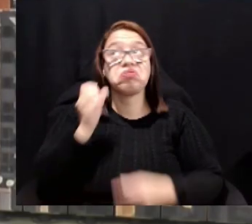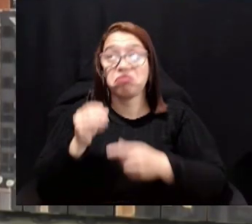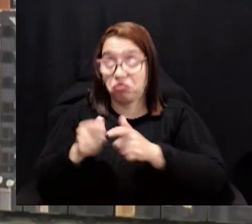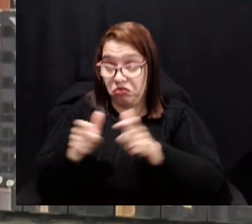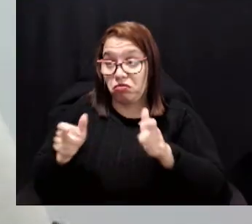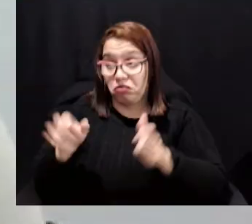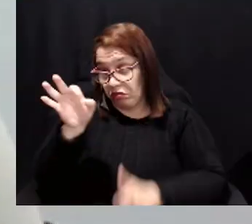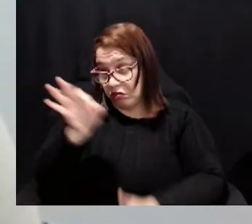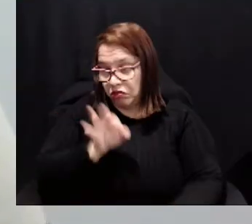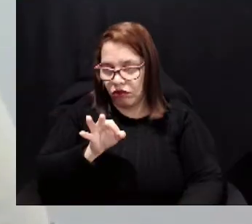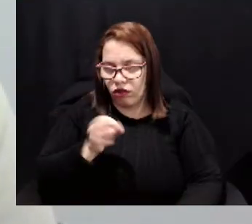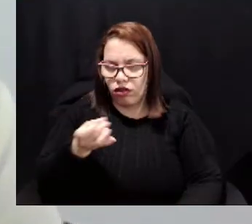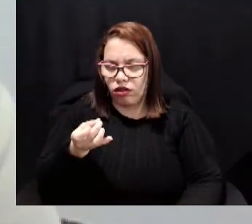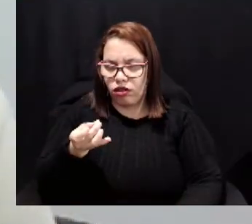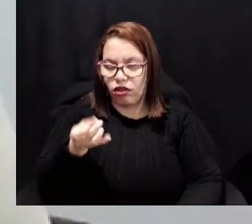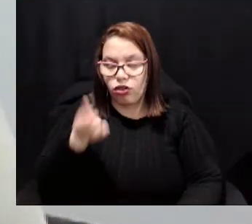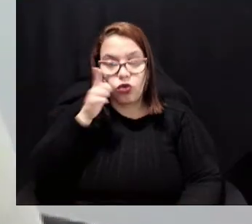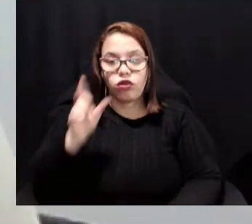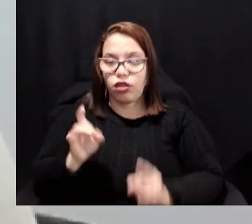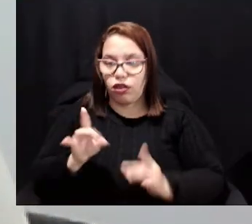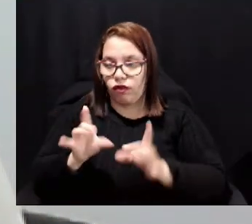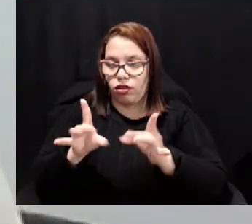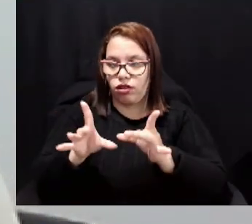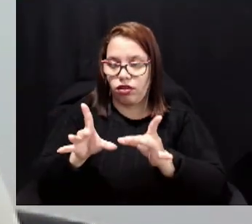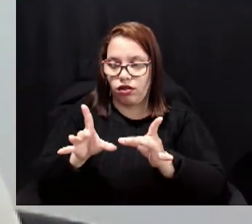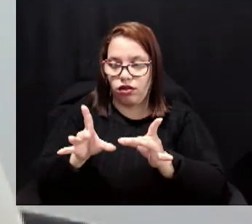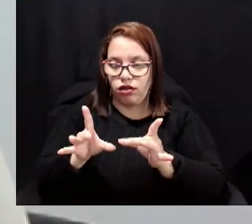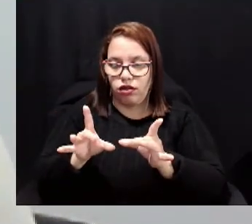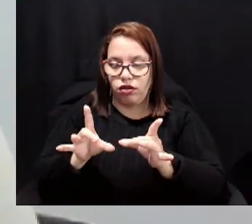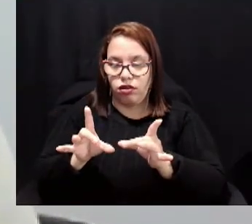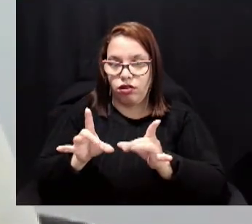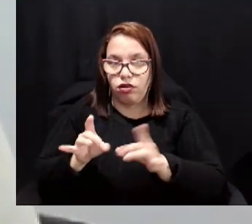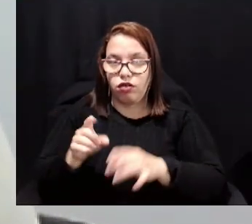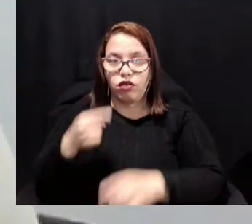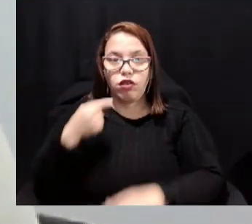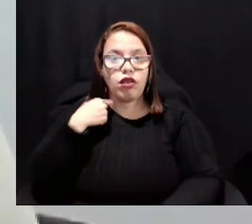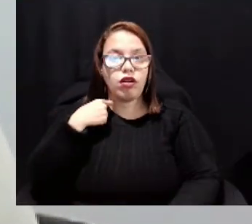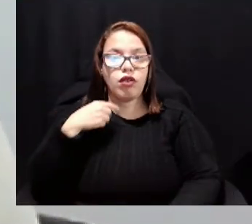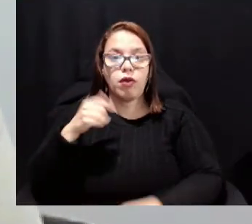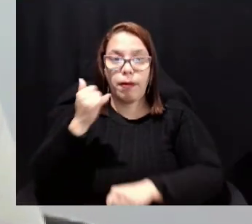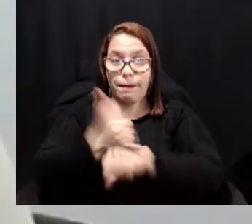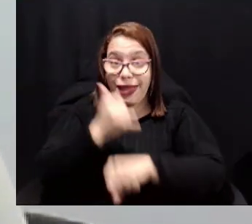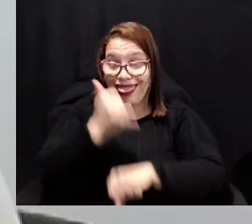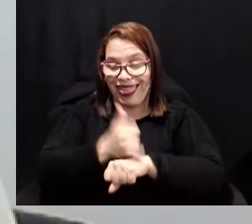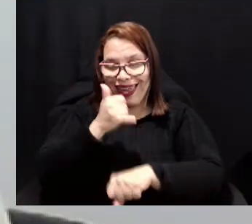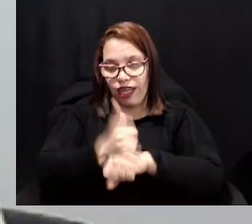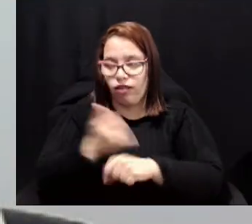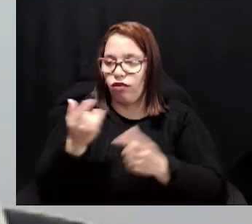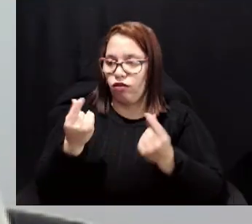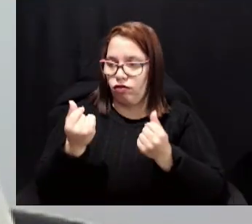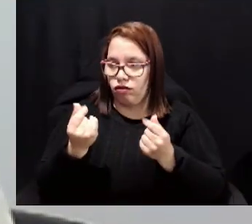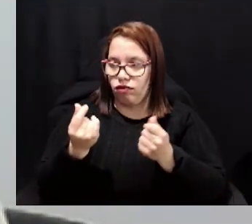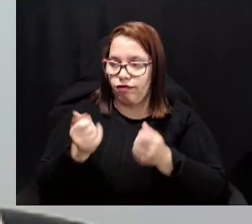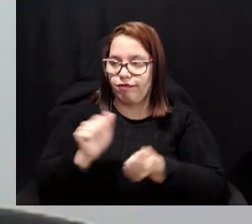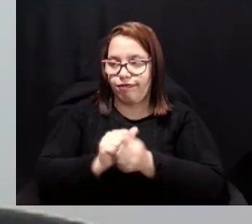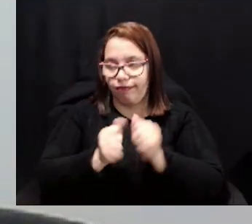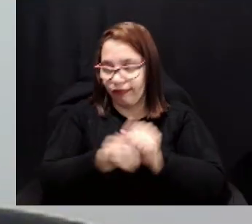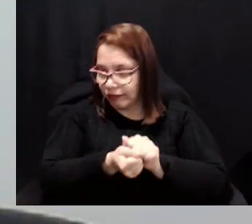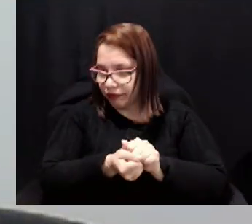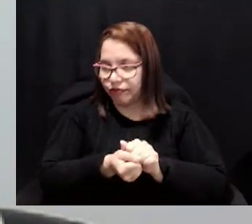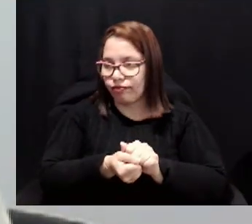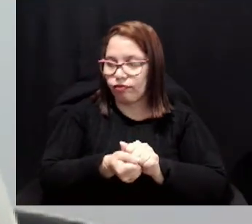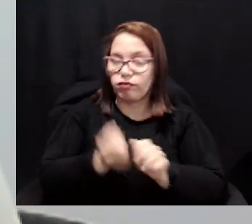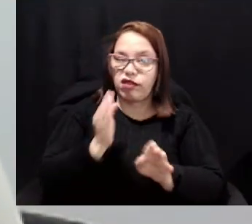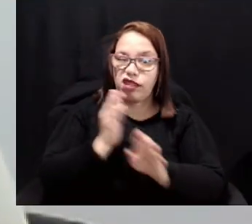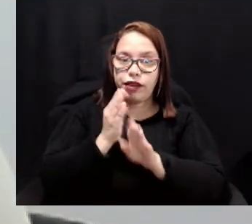aproveitar? Uma grande porção dos nossos materiais a gente consegue vender, né? Então, assim, muitos resíduos metálicos, eles têm um valor econômico agregado,